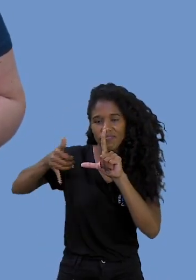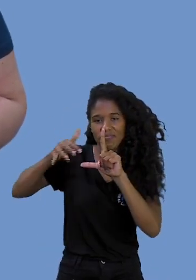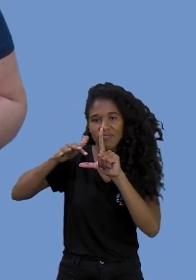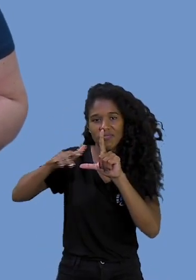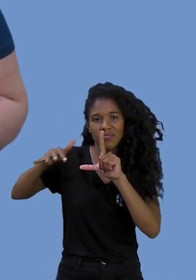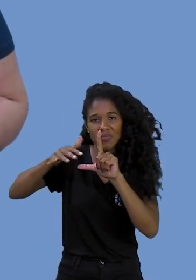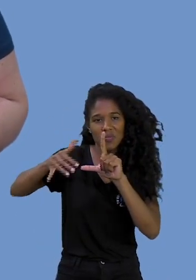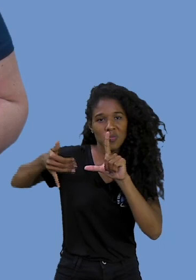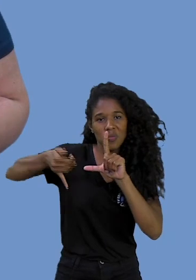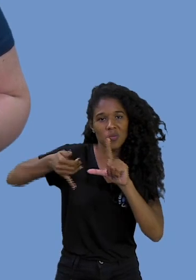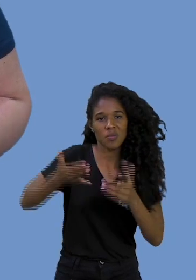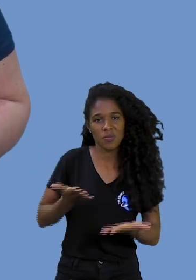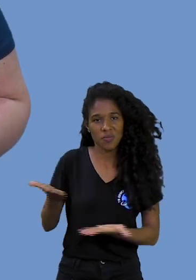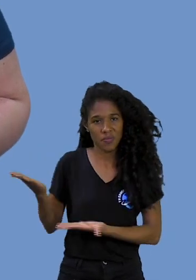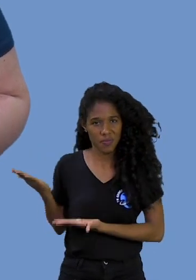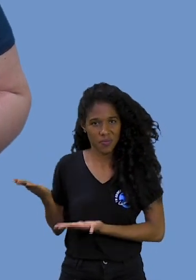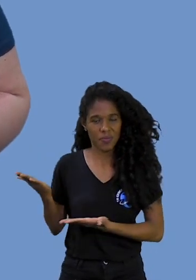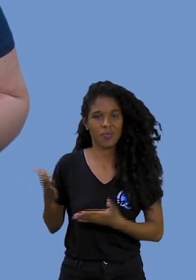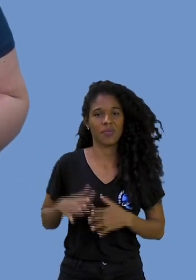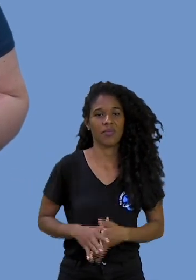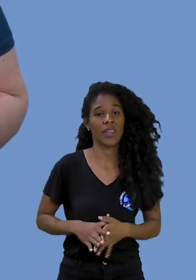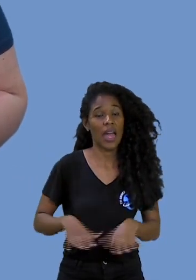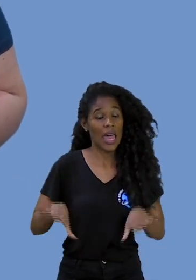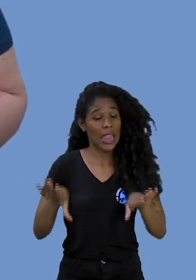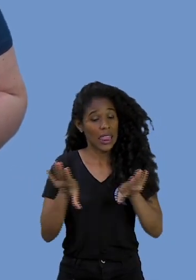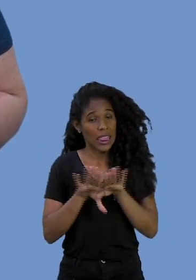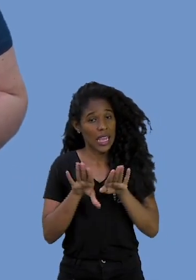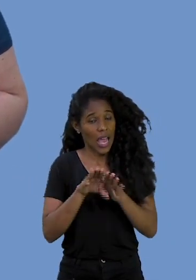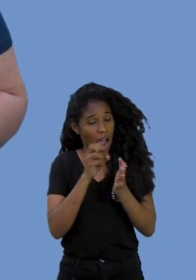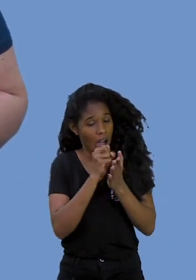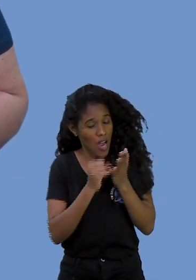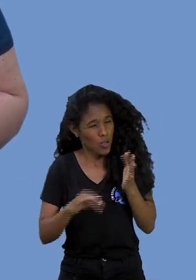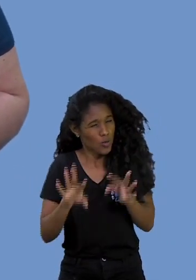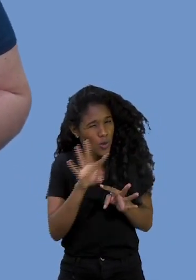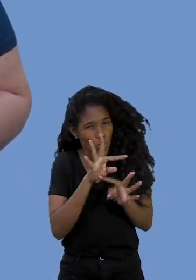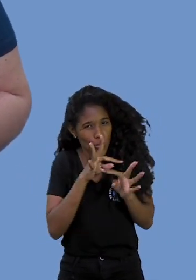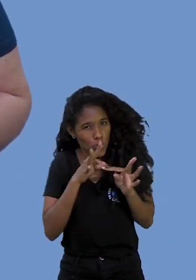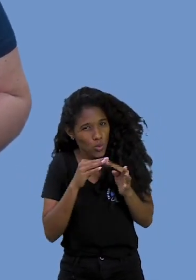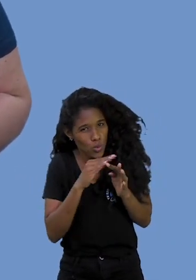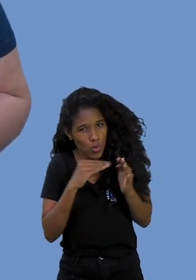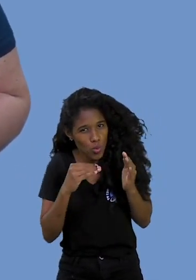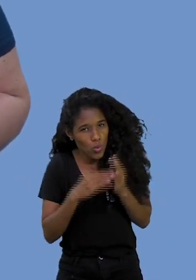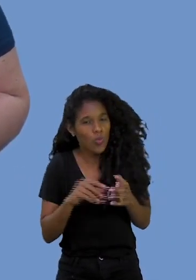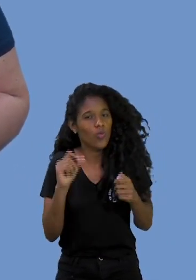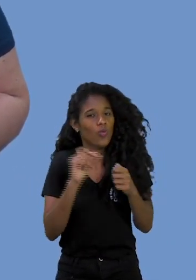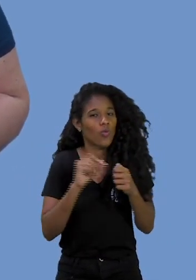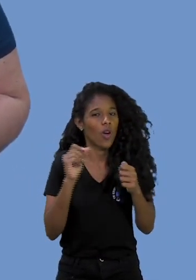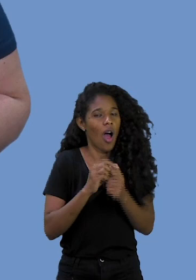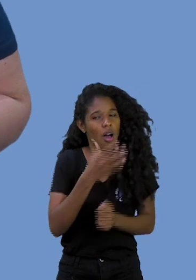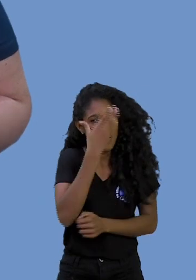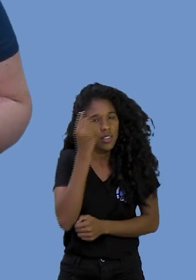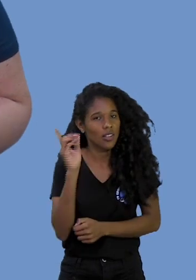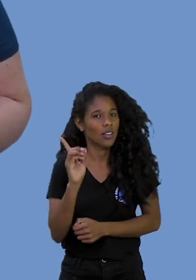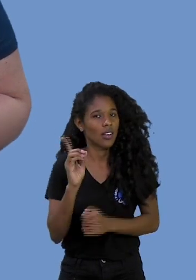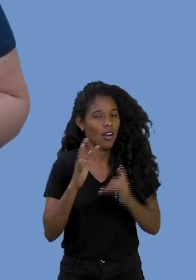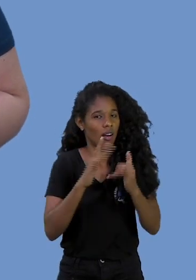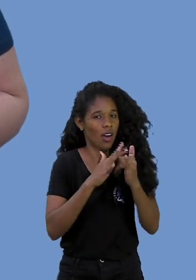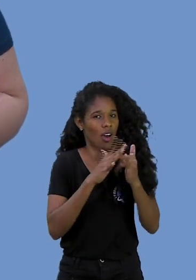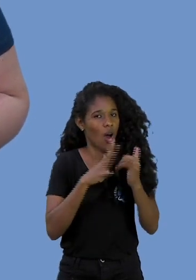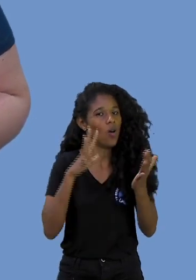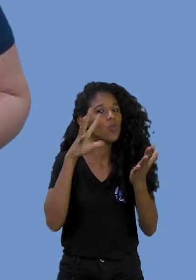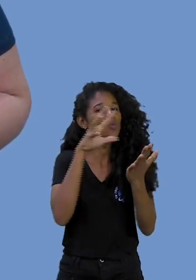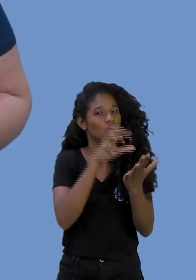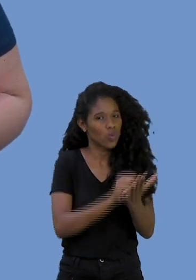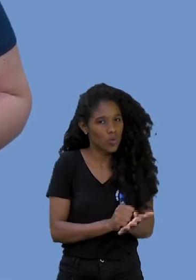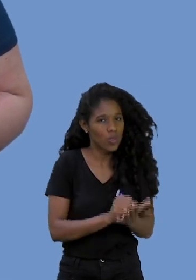para a imagem que aparece no canto da tela. Faça todas as atividades e não se esqueçam de se inscrever no nosso